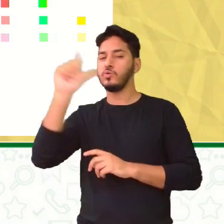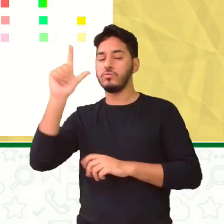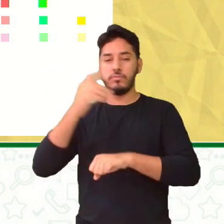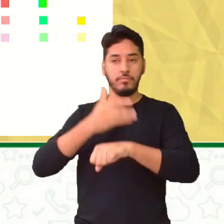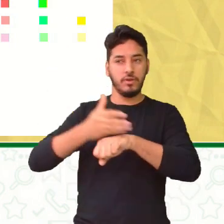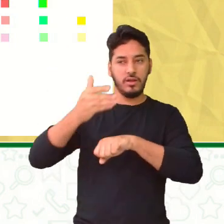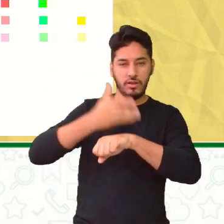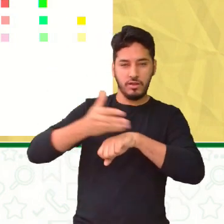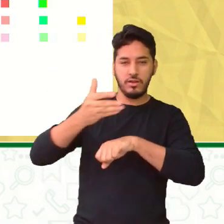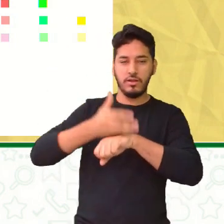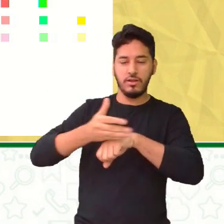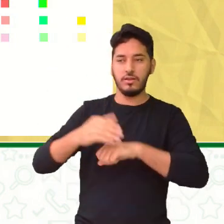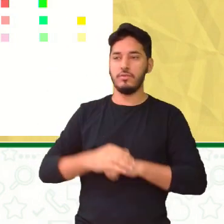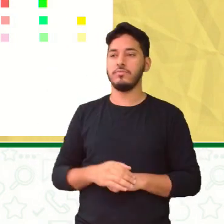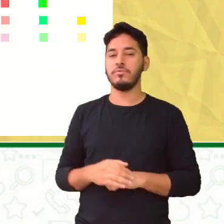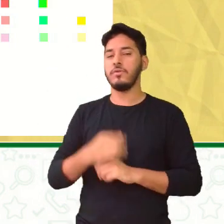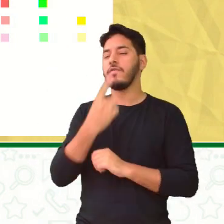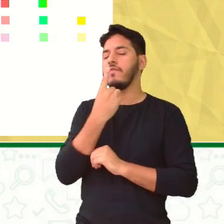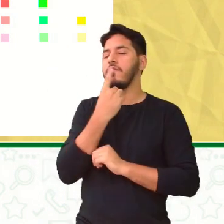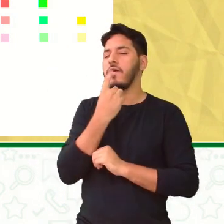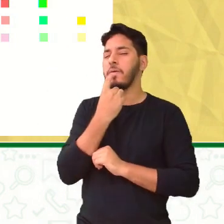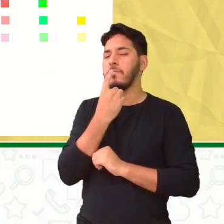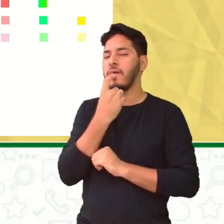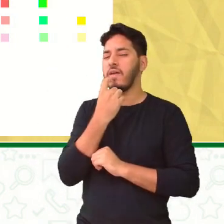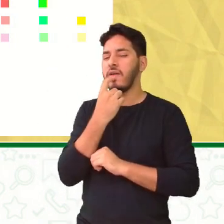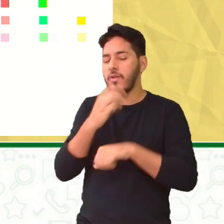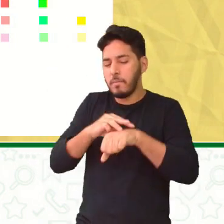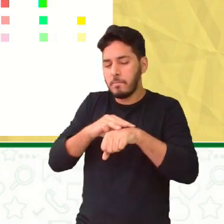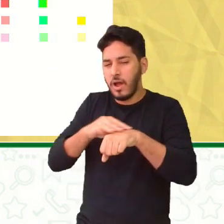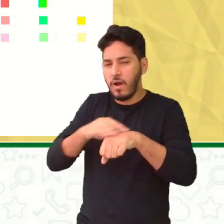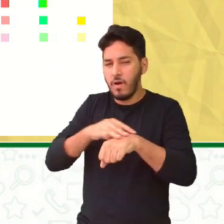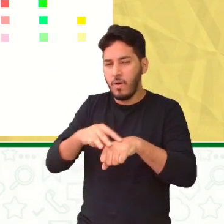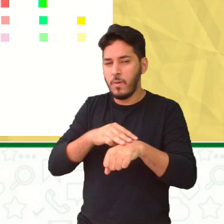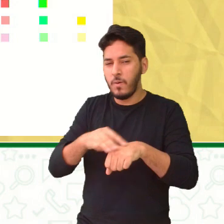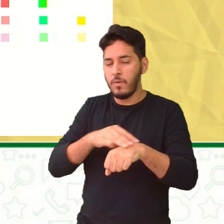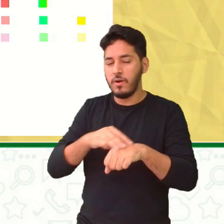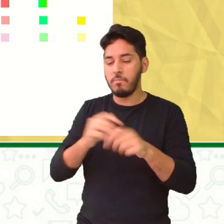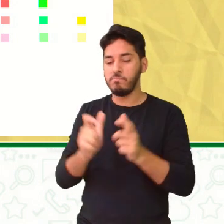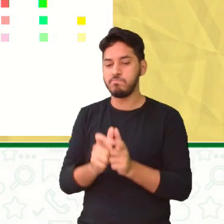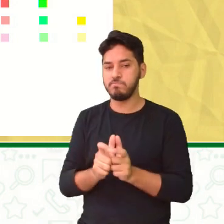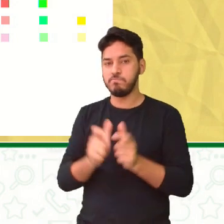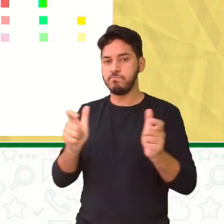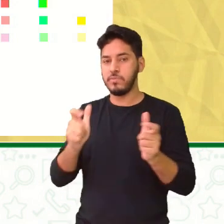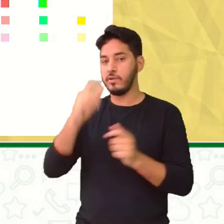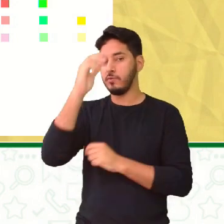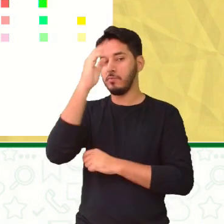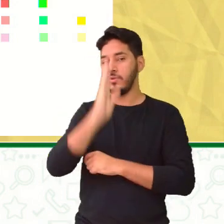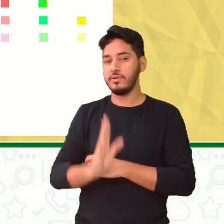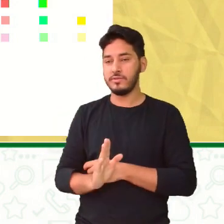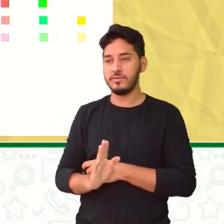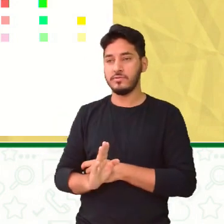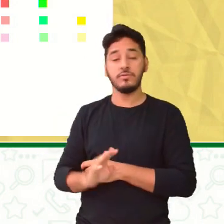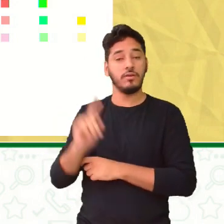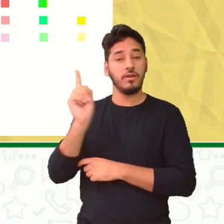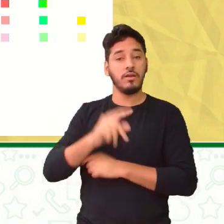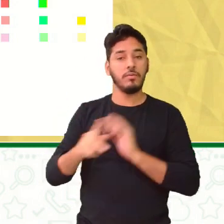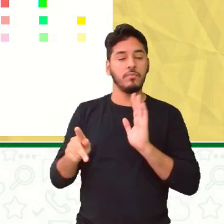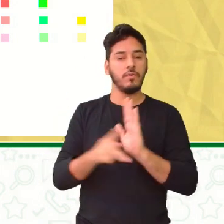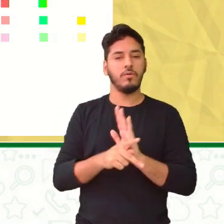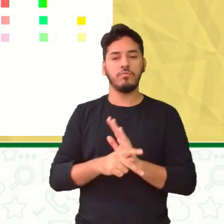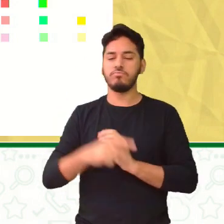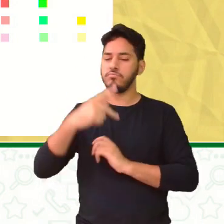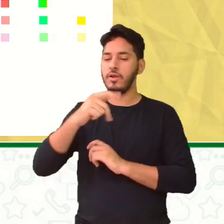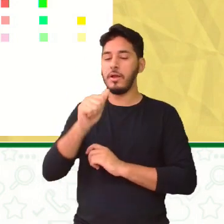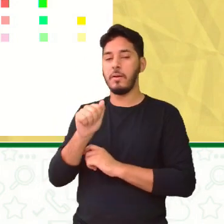branca, né, mais avermelhado e marrom aí, que corresponde à maior parte do Brasil. População que se identifica